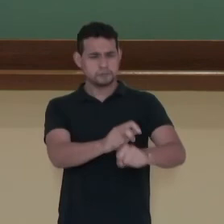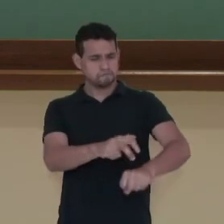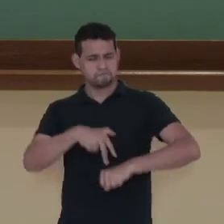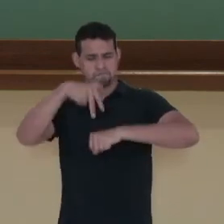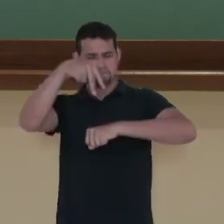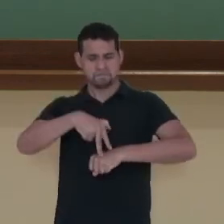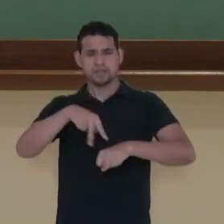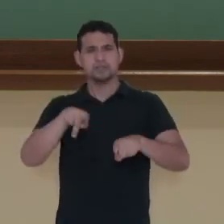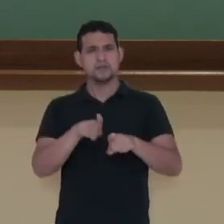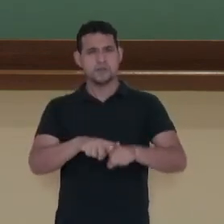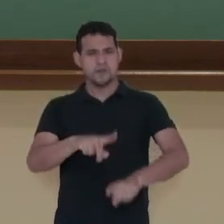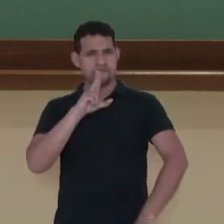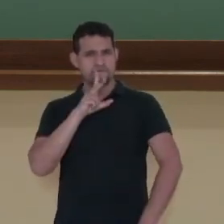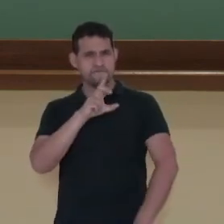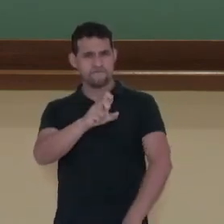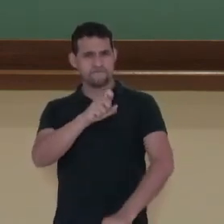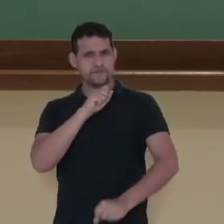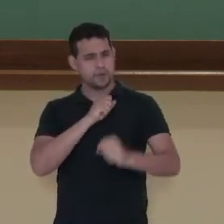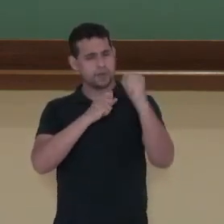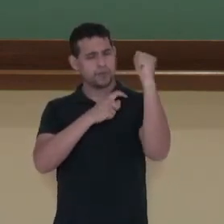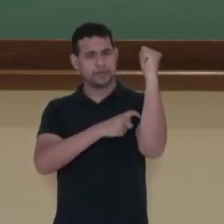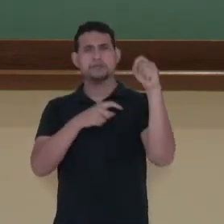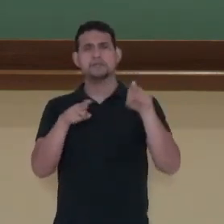resistência muscular